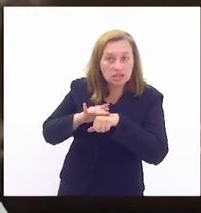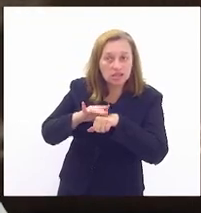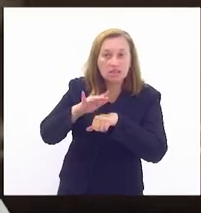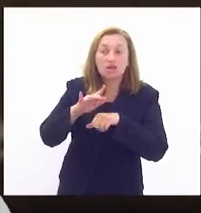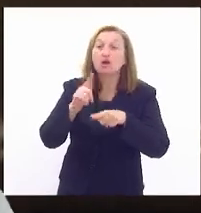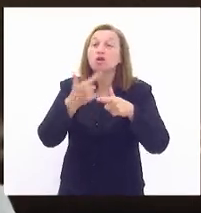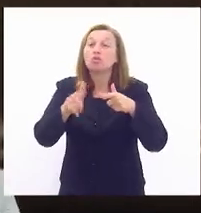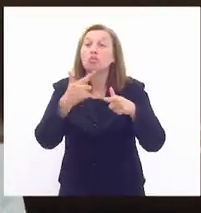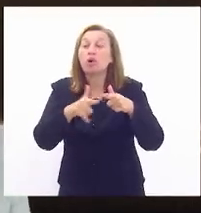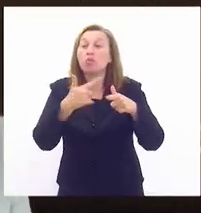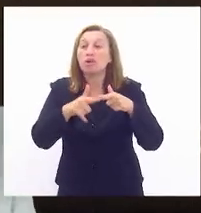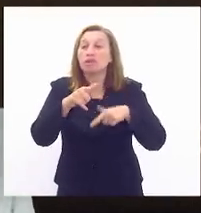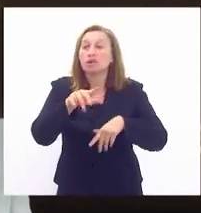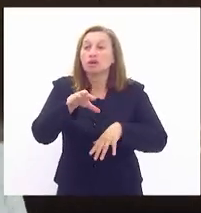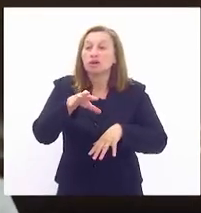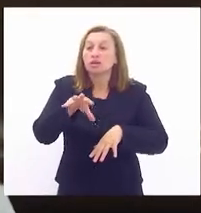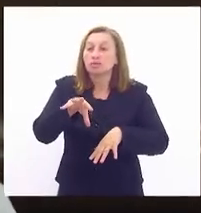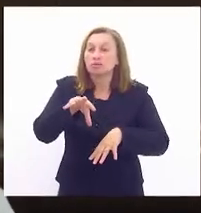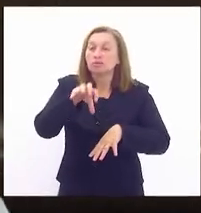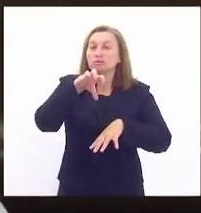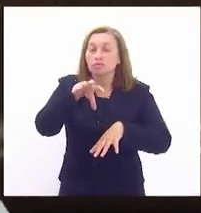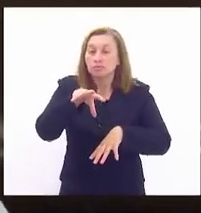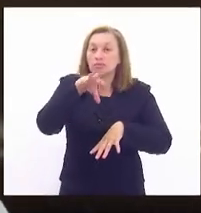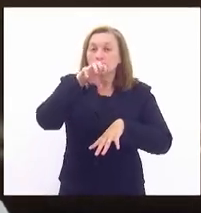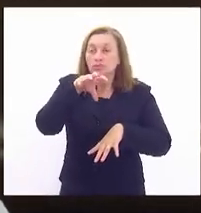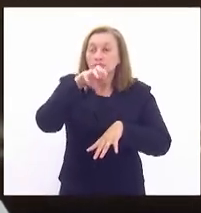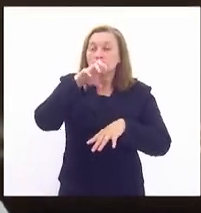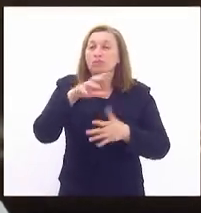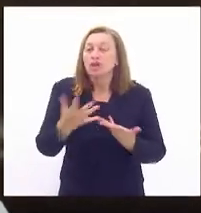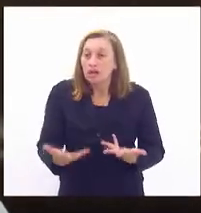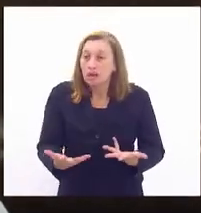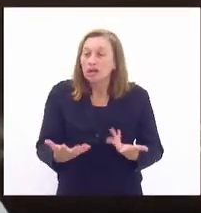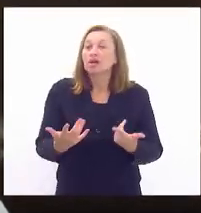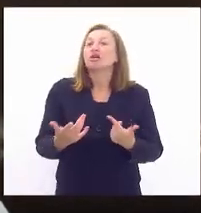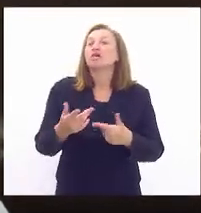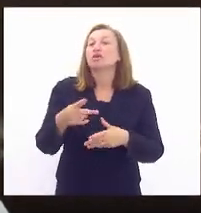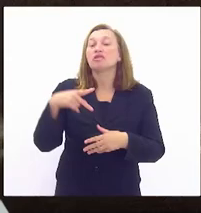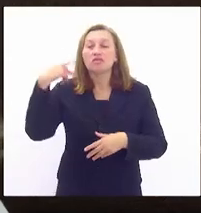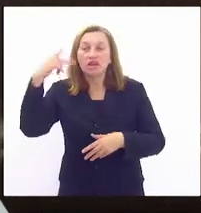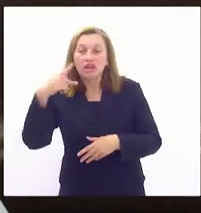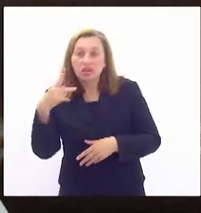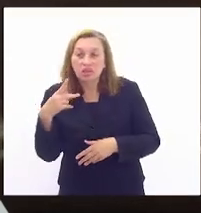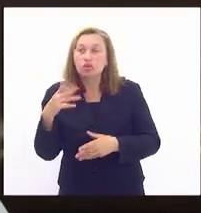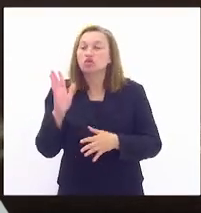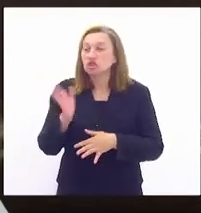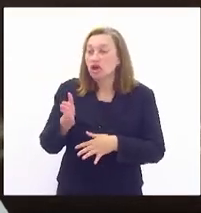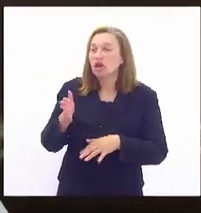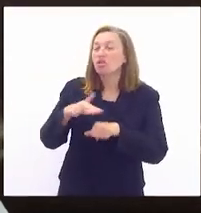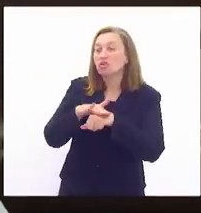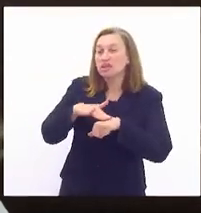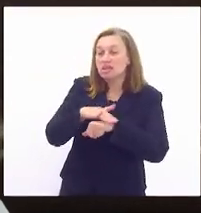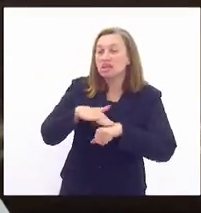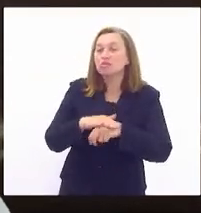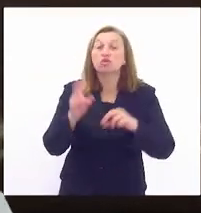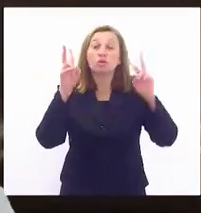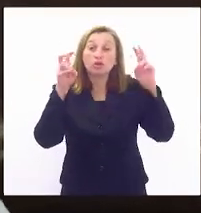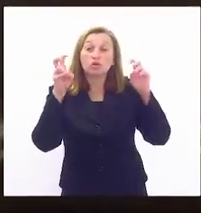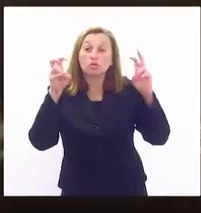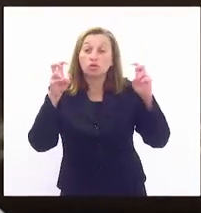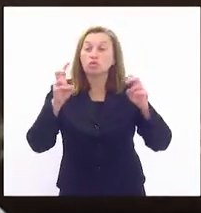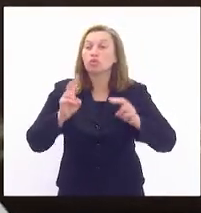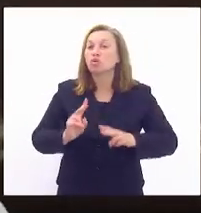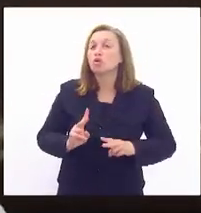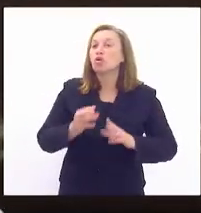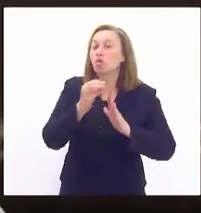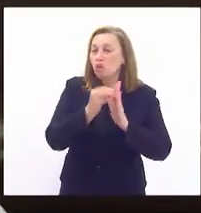respiratórias. Isso foi até copiei até do vereador Jorginho de Poete, nós conversamos sobre isso. Mandei um